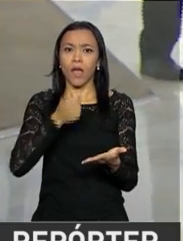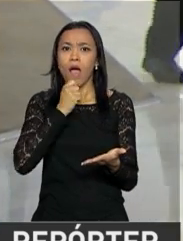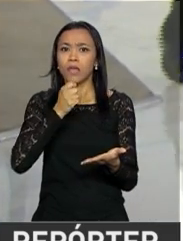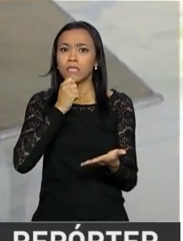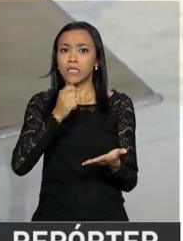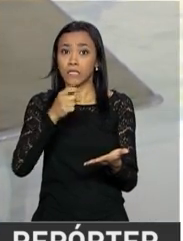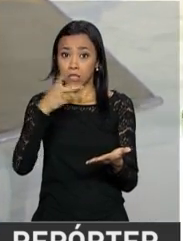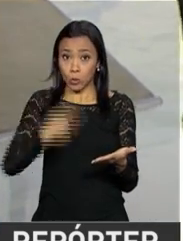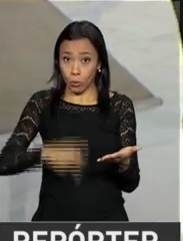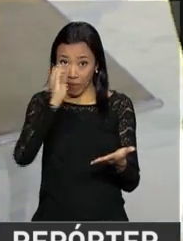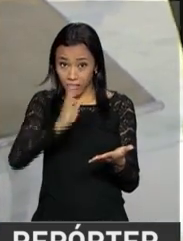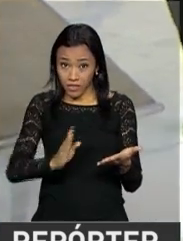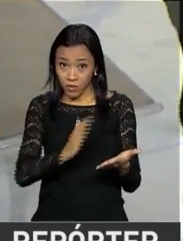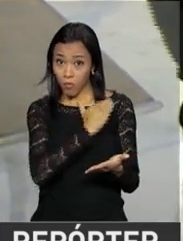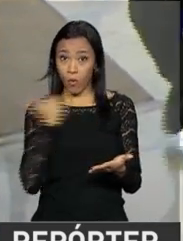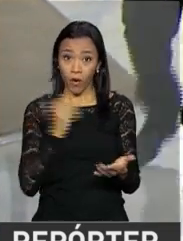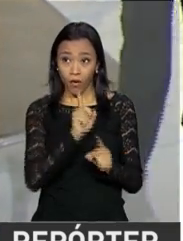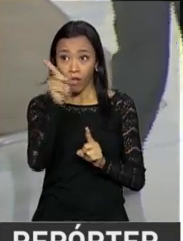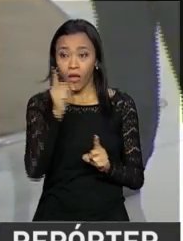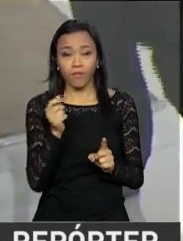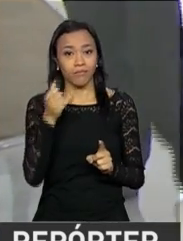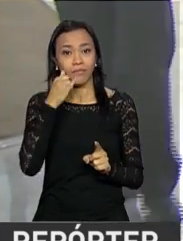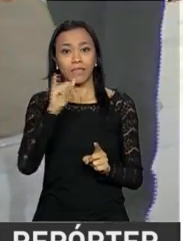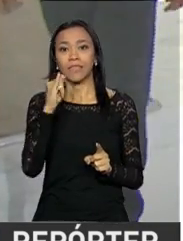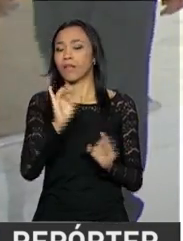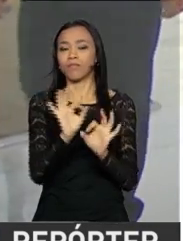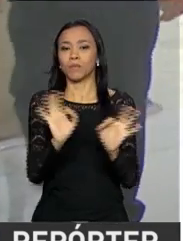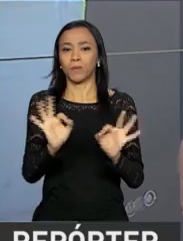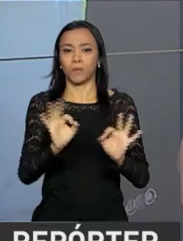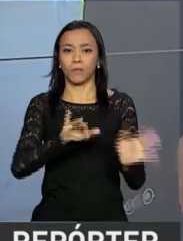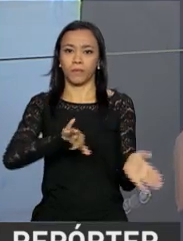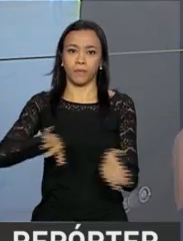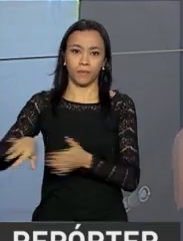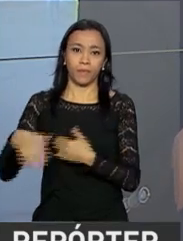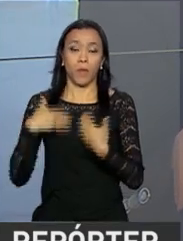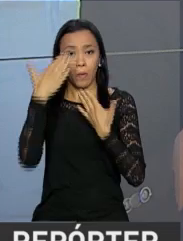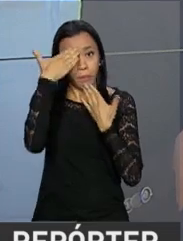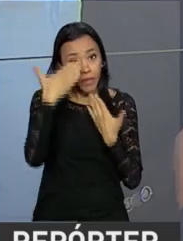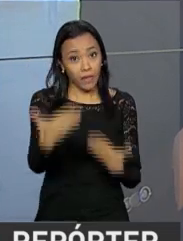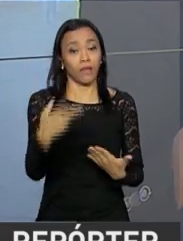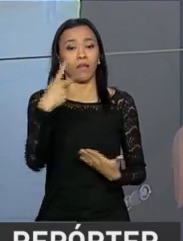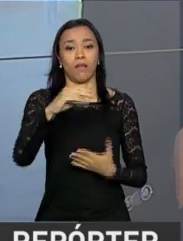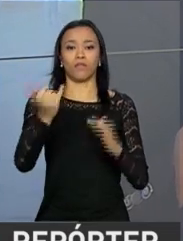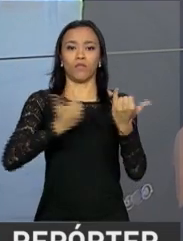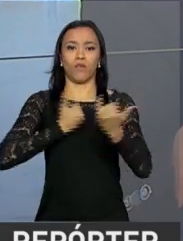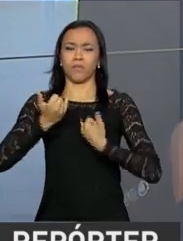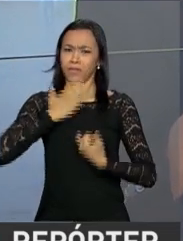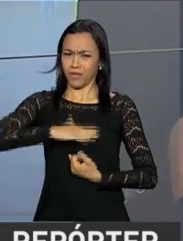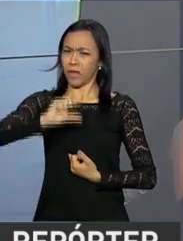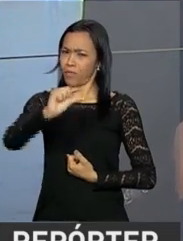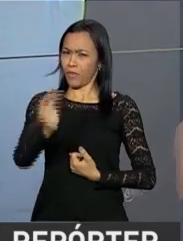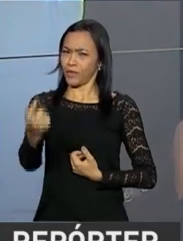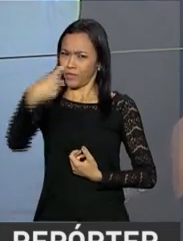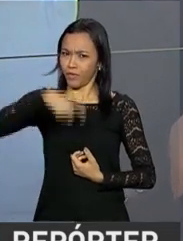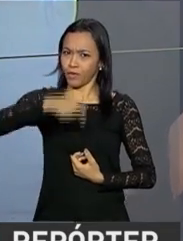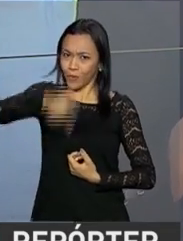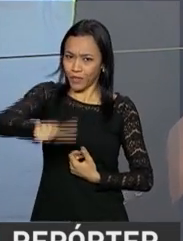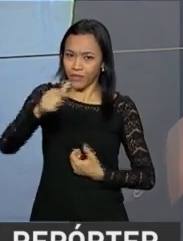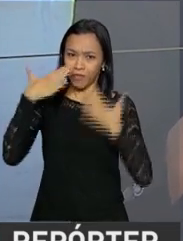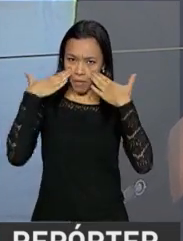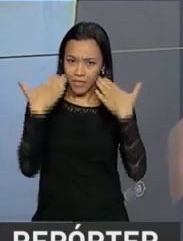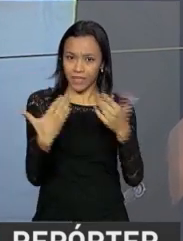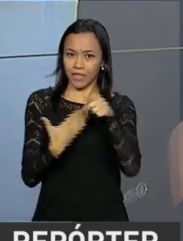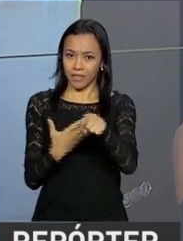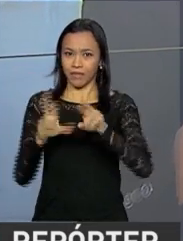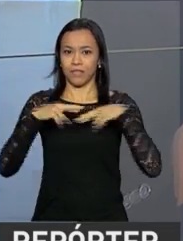fatais brasileiras nesse terremoto na Itália. Renata. Obrigada, Paola, pelas suas informações. Daqui a pouco a gente volta ao vivo com essa cerimônia aí no